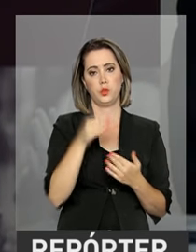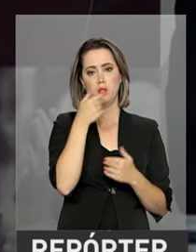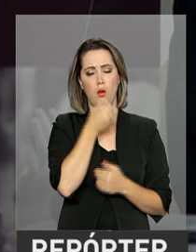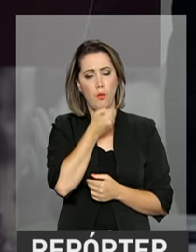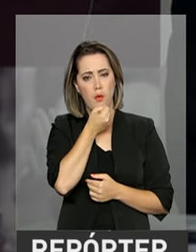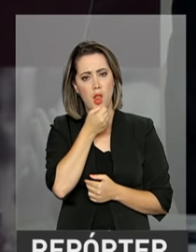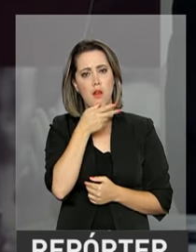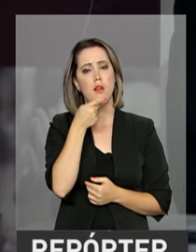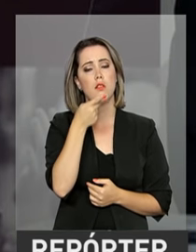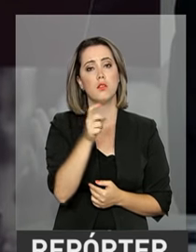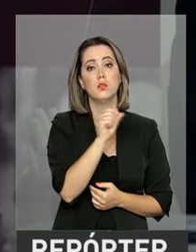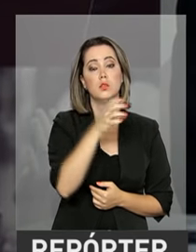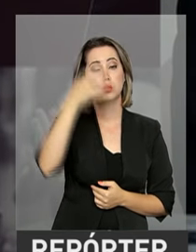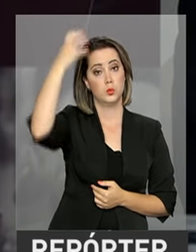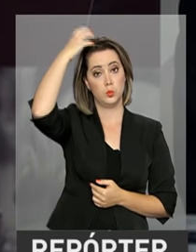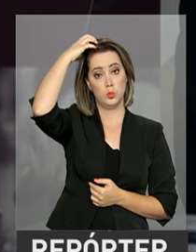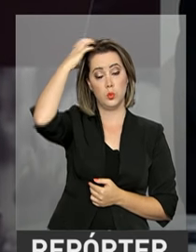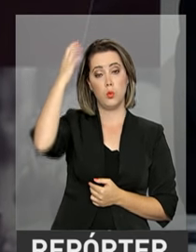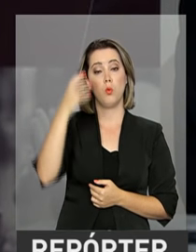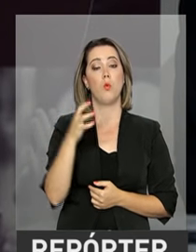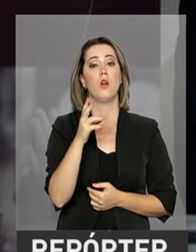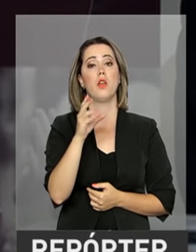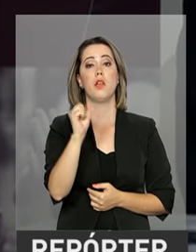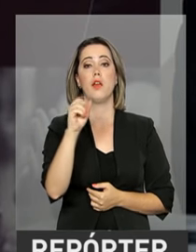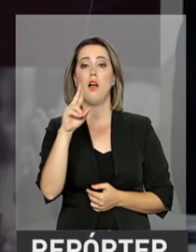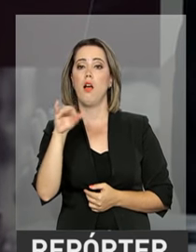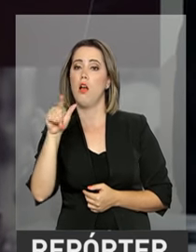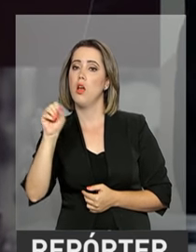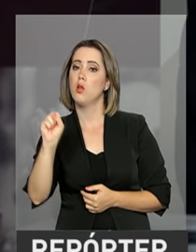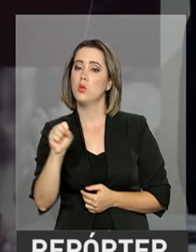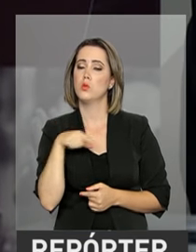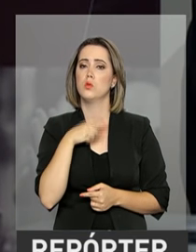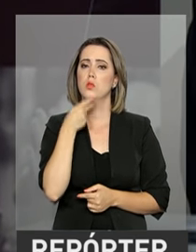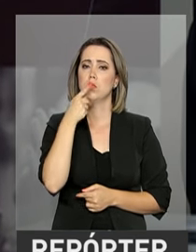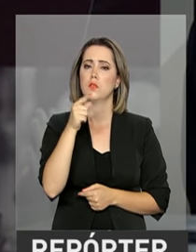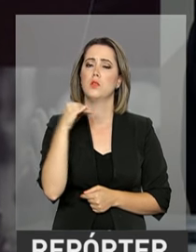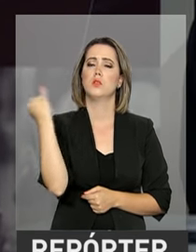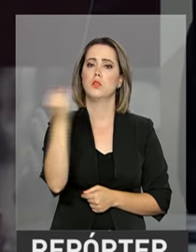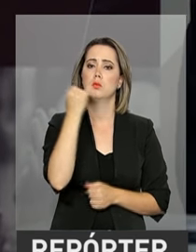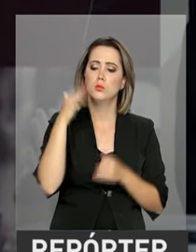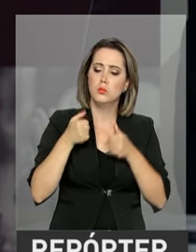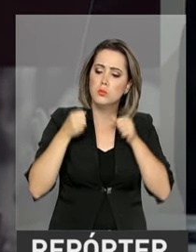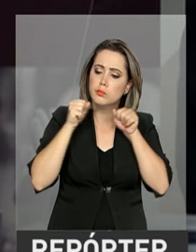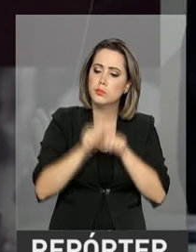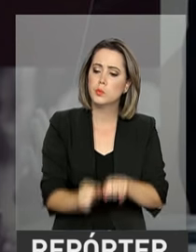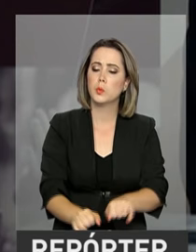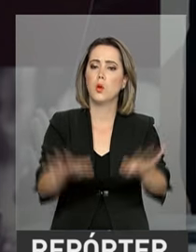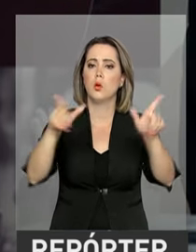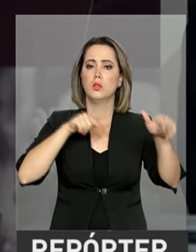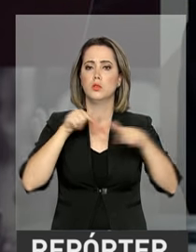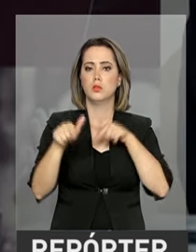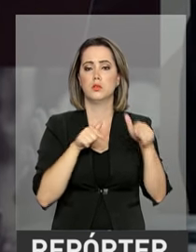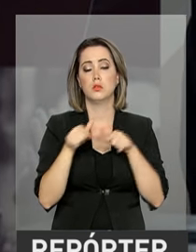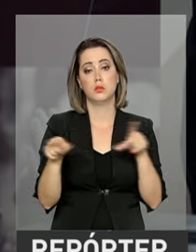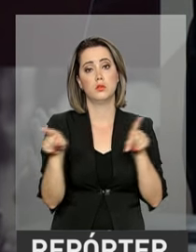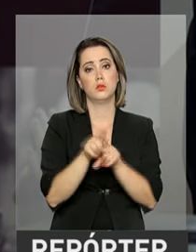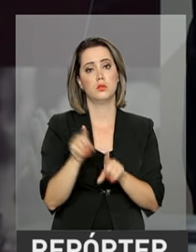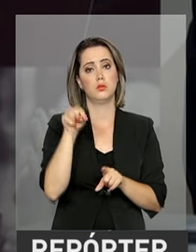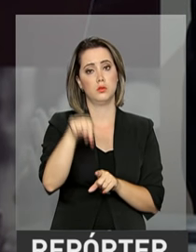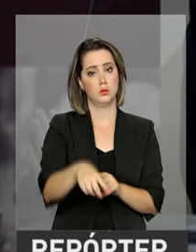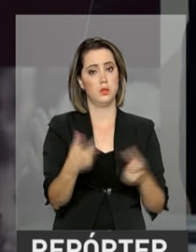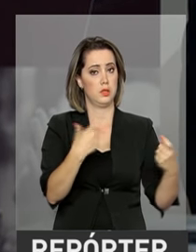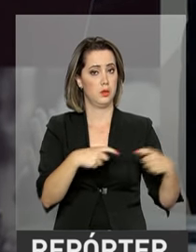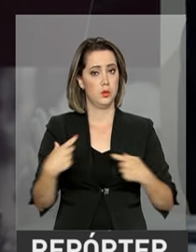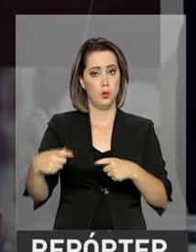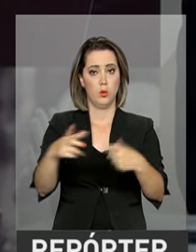abertura do encontro, o rei Carlos XVI Gustavo lembrou a importância de expandir o trabalho e as iniciativas do Global Child para essa